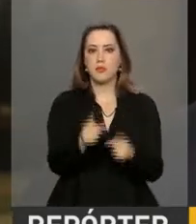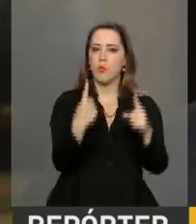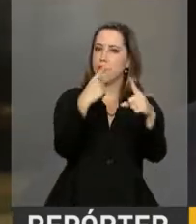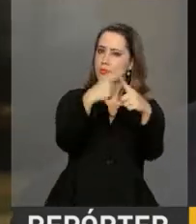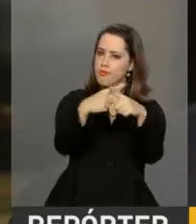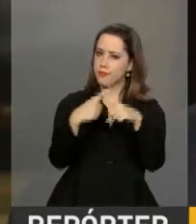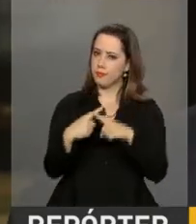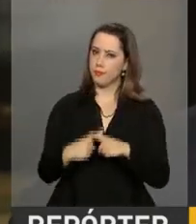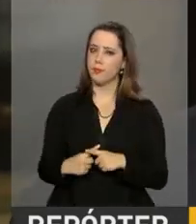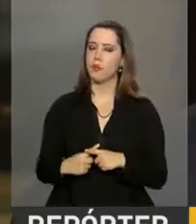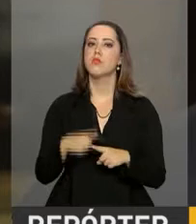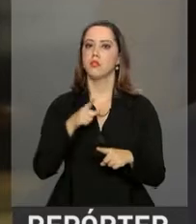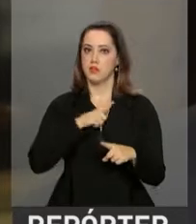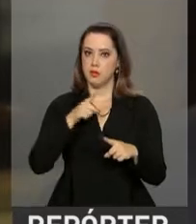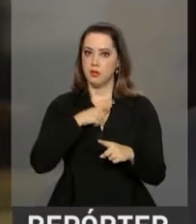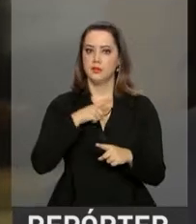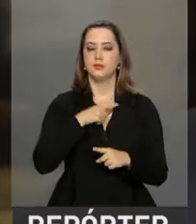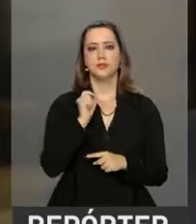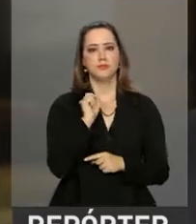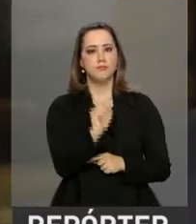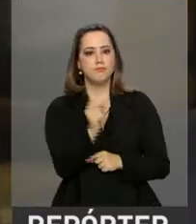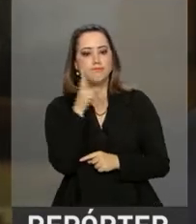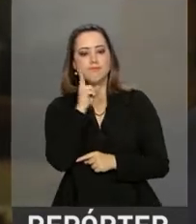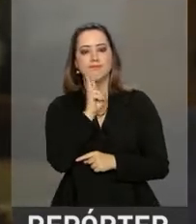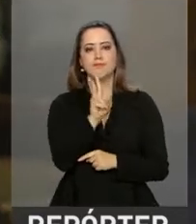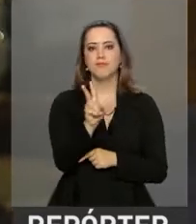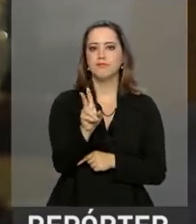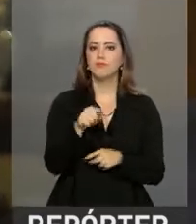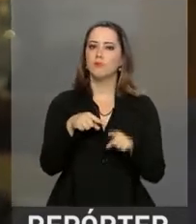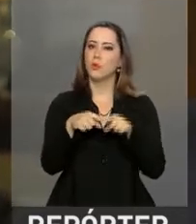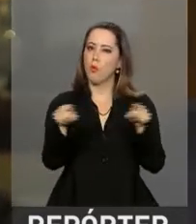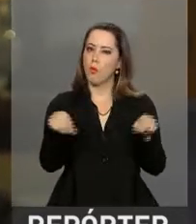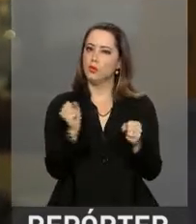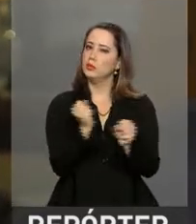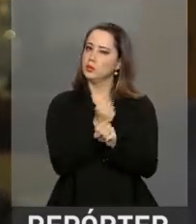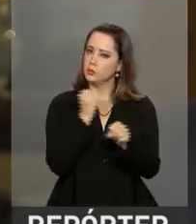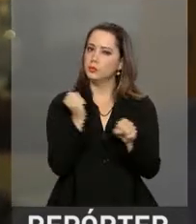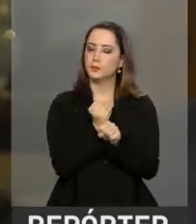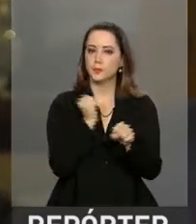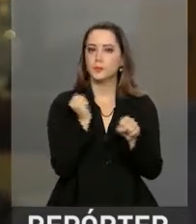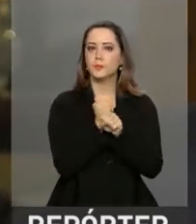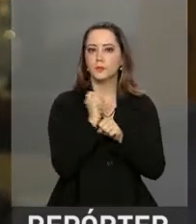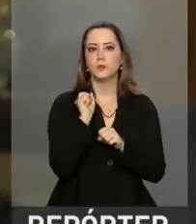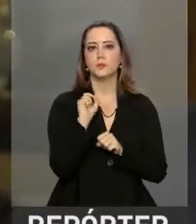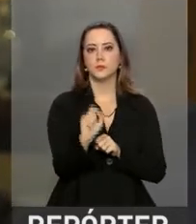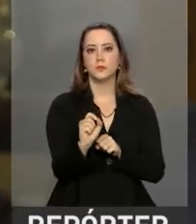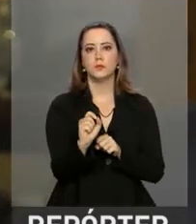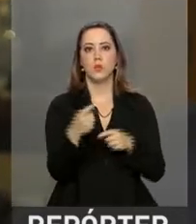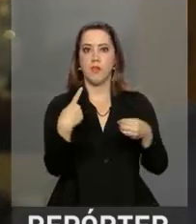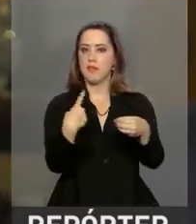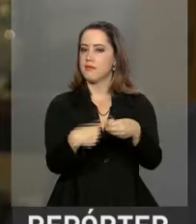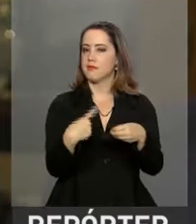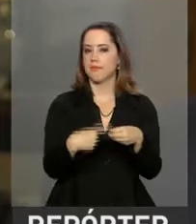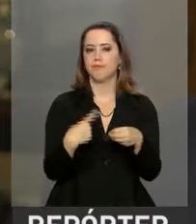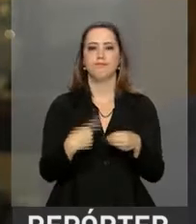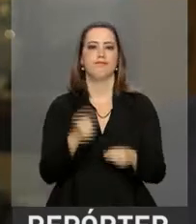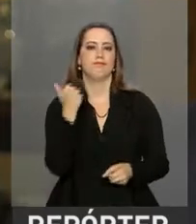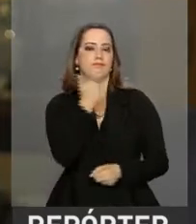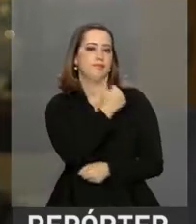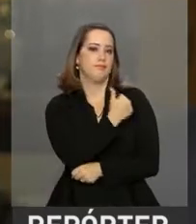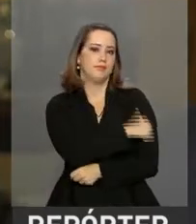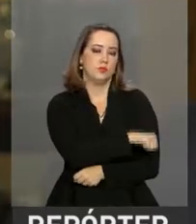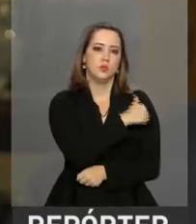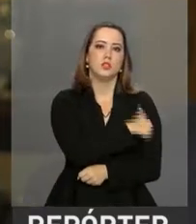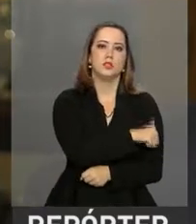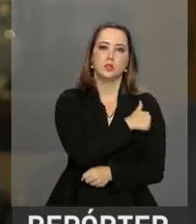então as condições doses dessas todas a questão da infraestrutura da cidade do rio de janeiro que a